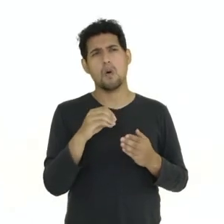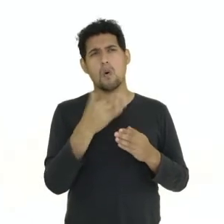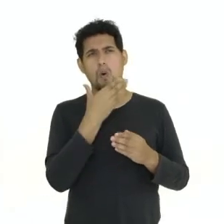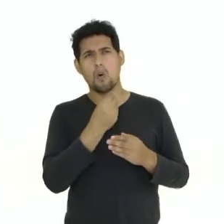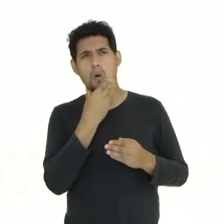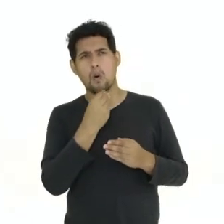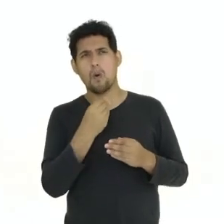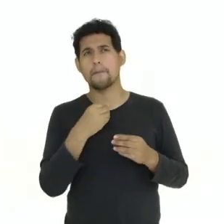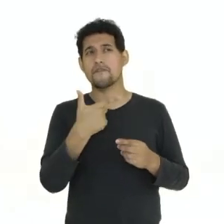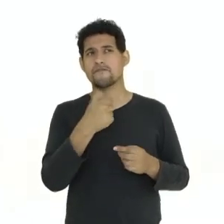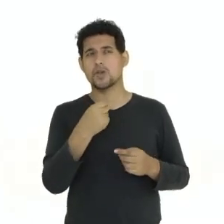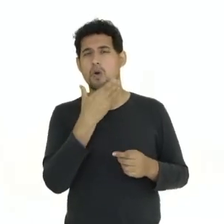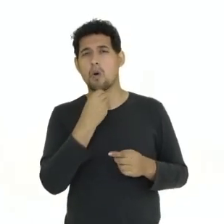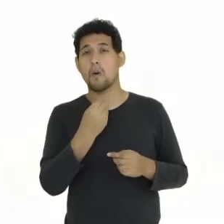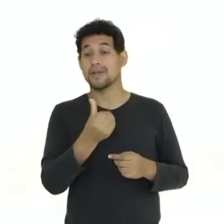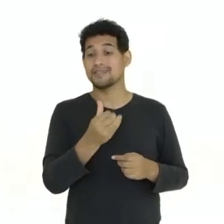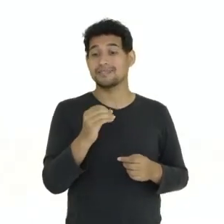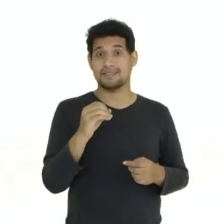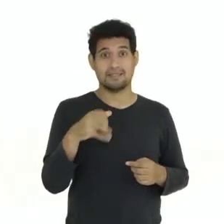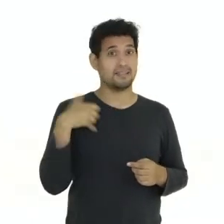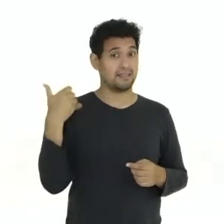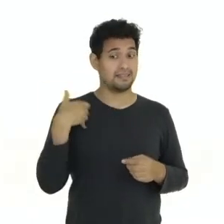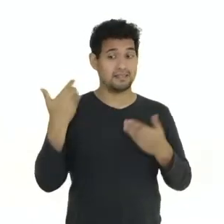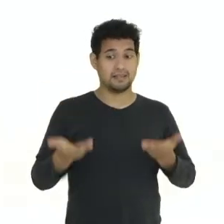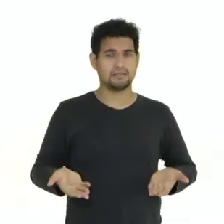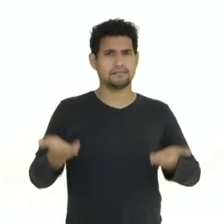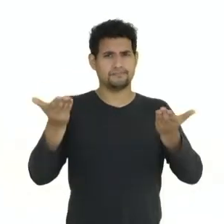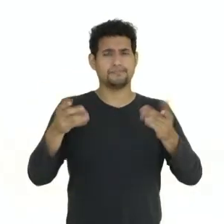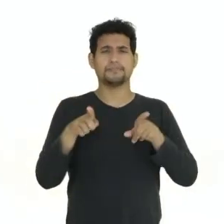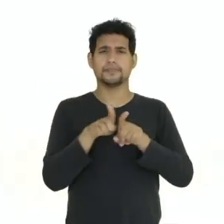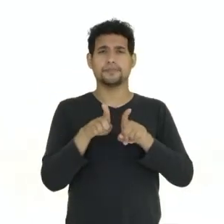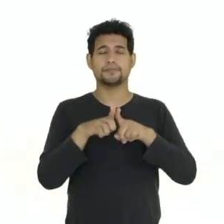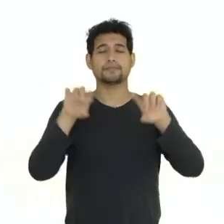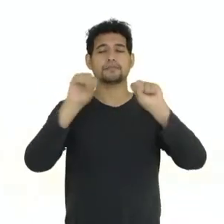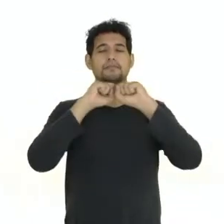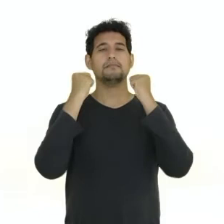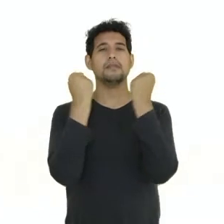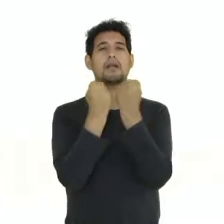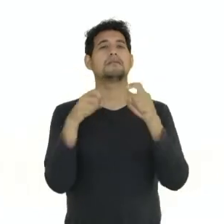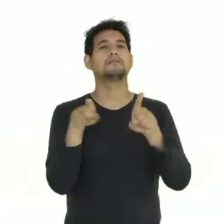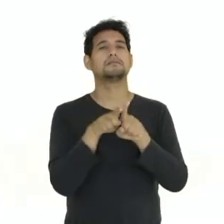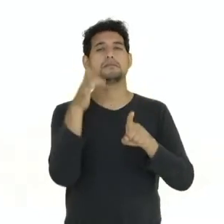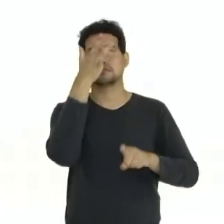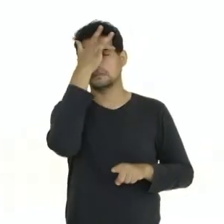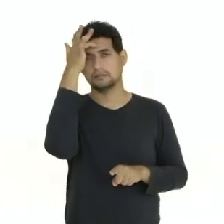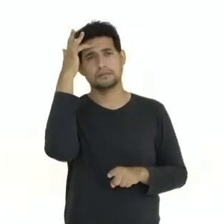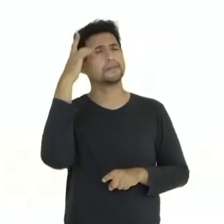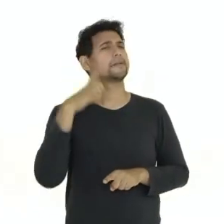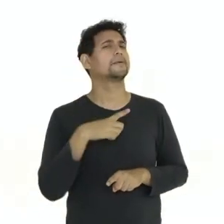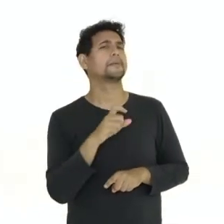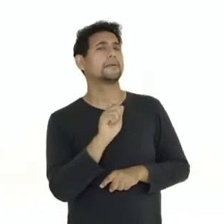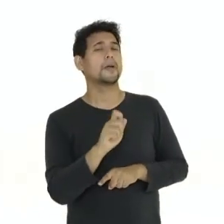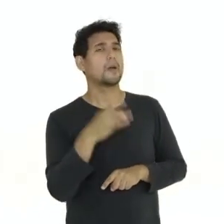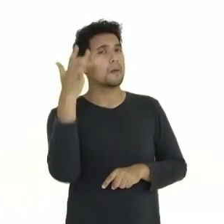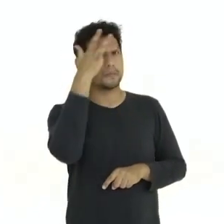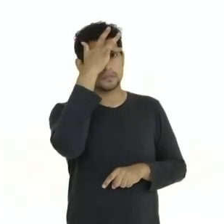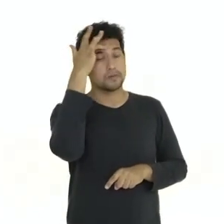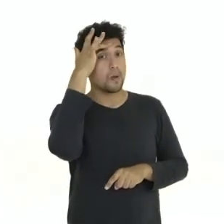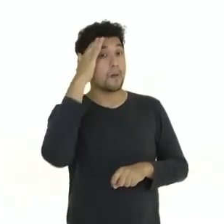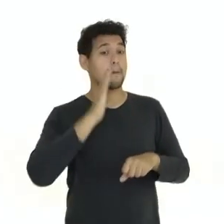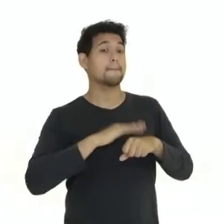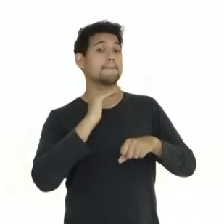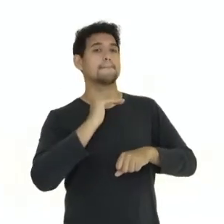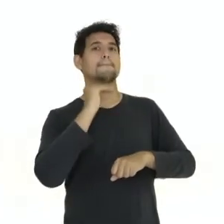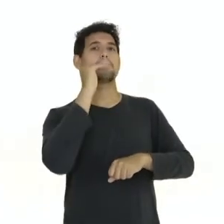de valorizar os mais velhos, e pela Assembleia dos Cidadãos, formada, sim, por pessoas com mais